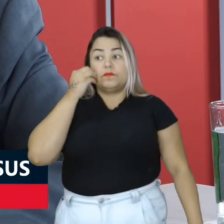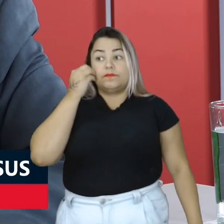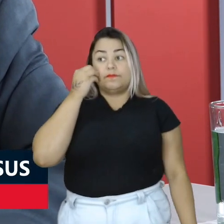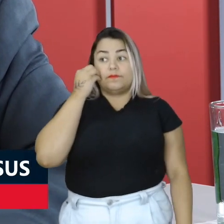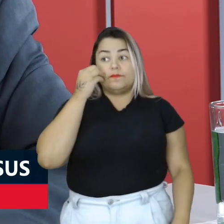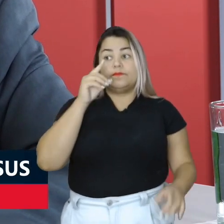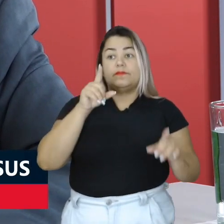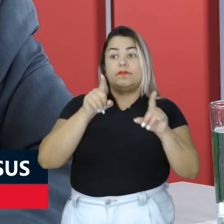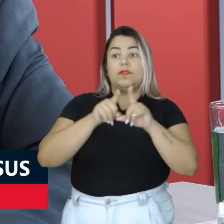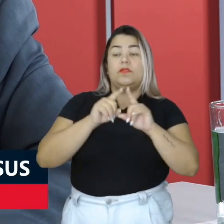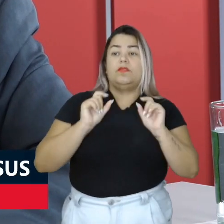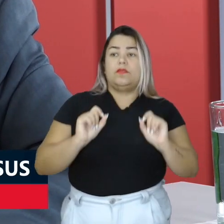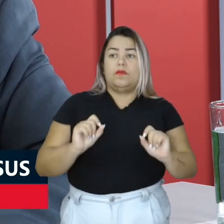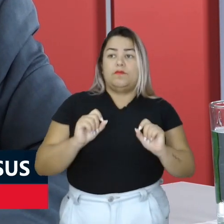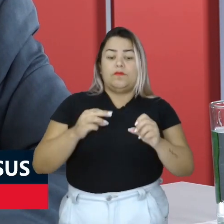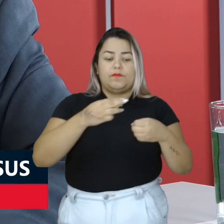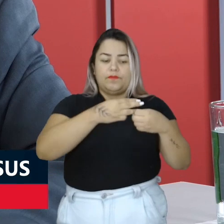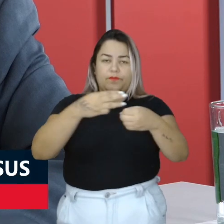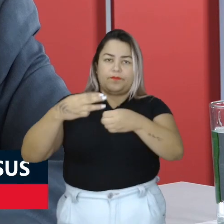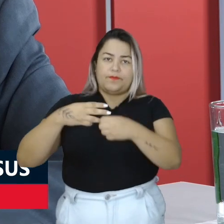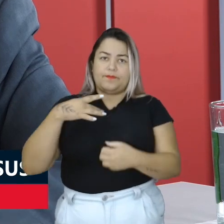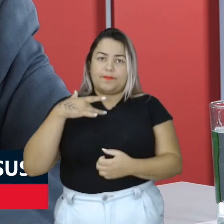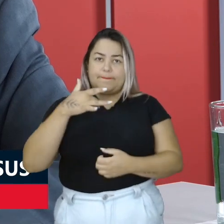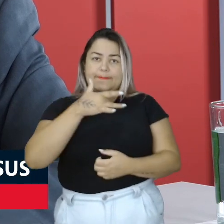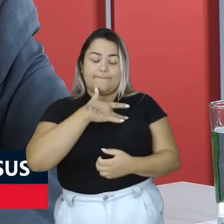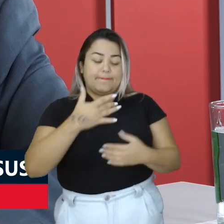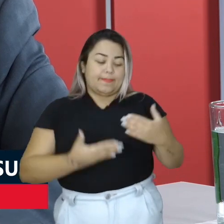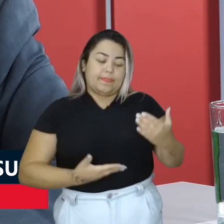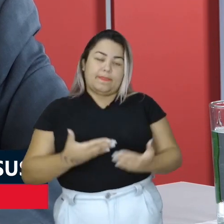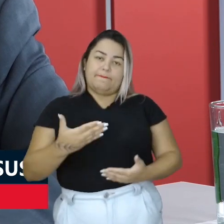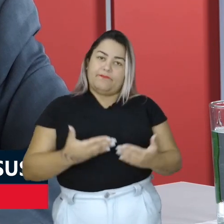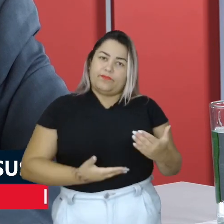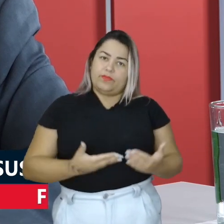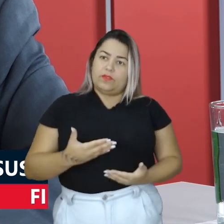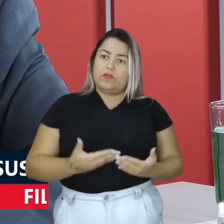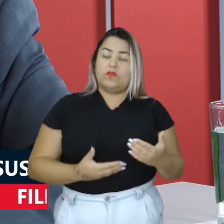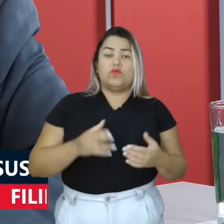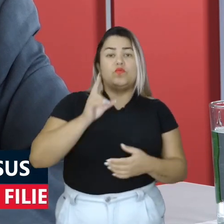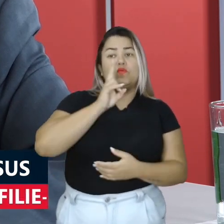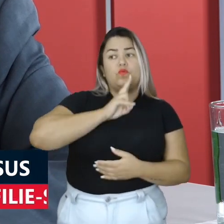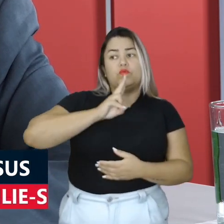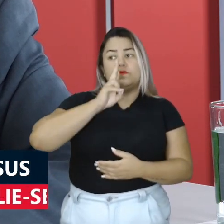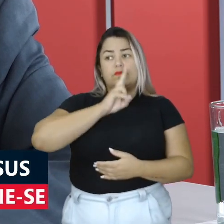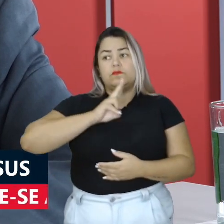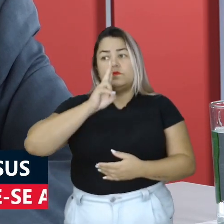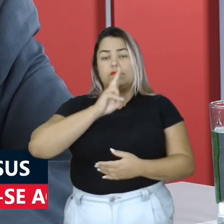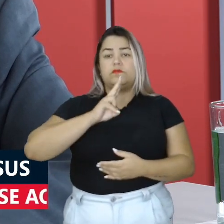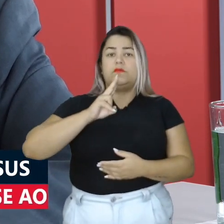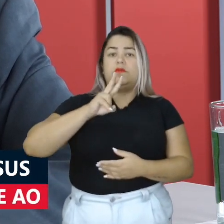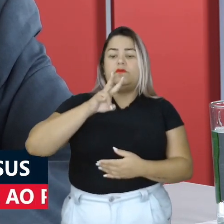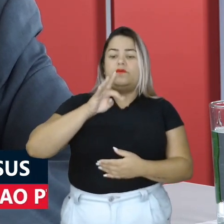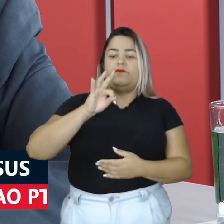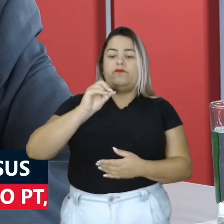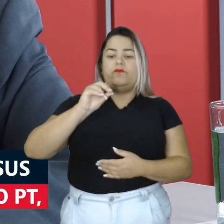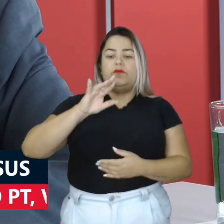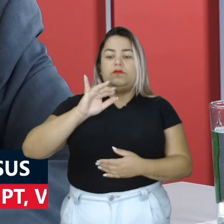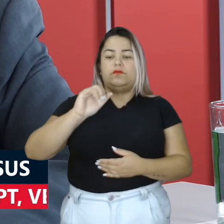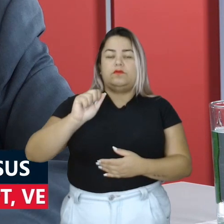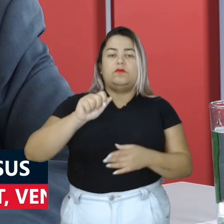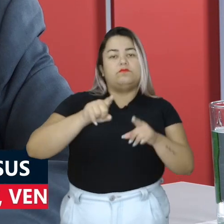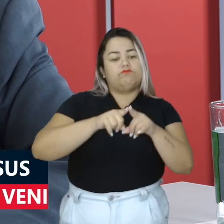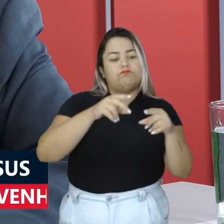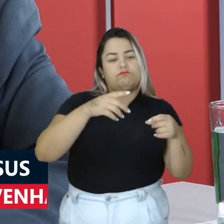tinha criado como secretário municipal de saúde um serviço de atendimento móvel de urgência em Vitória da Conquista, onde era secretário